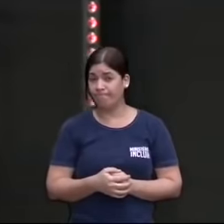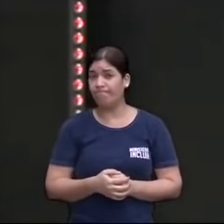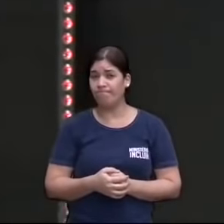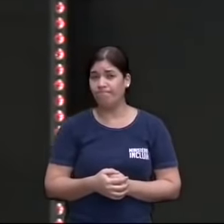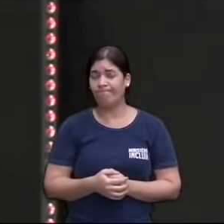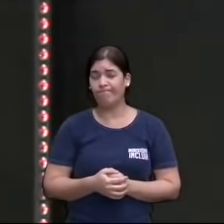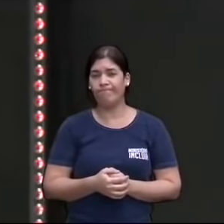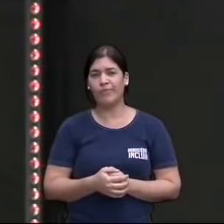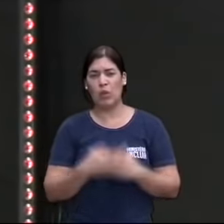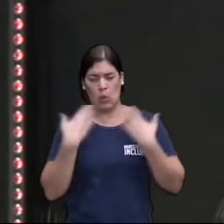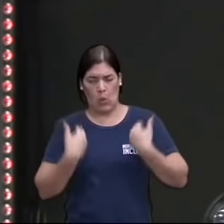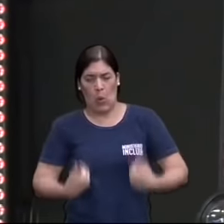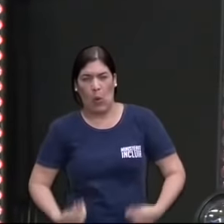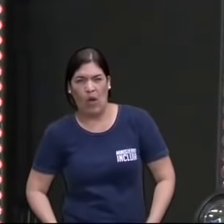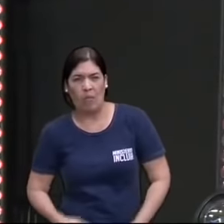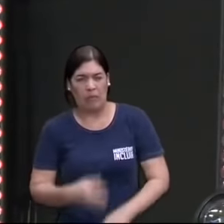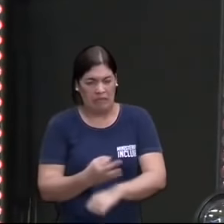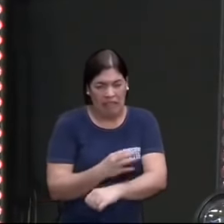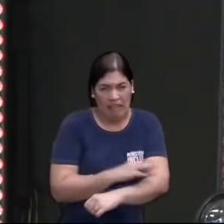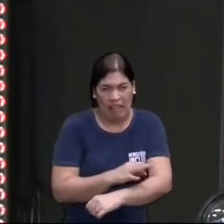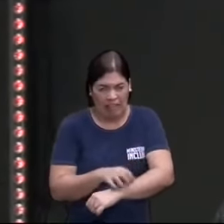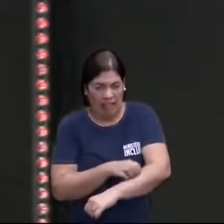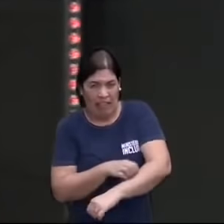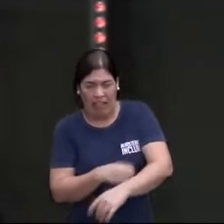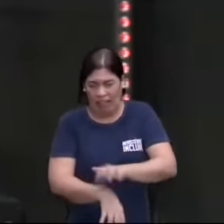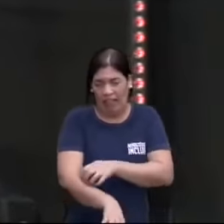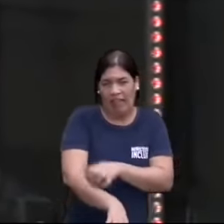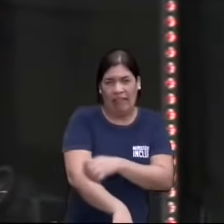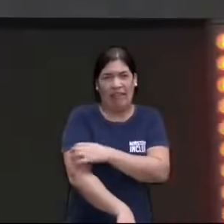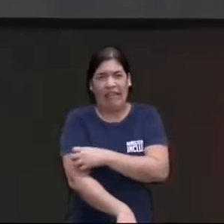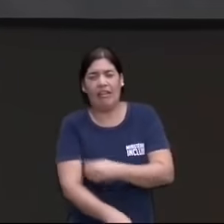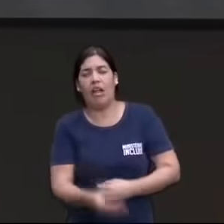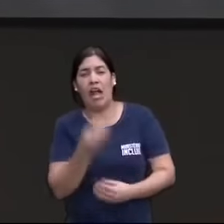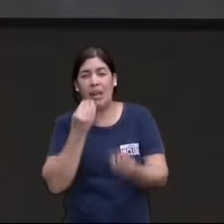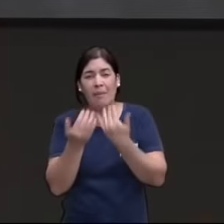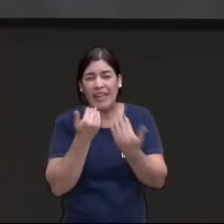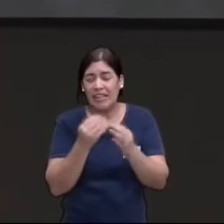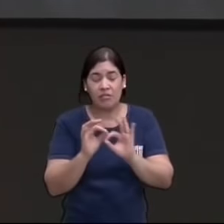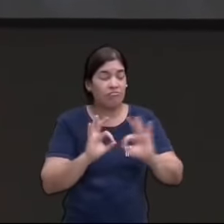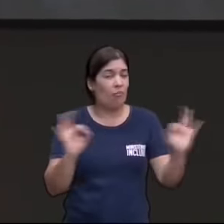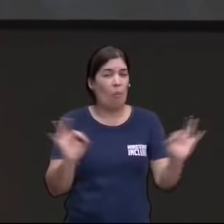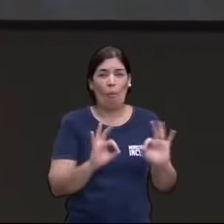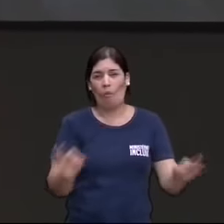Começa a aparecer no corpo dele umas feridas, porque ele está se alimentando muito mal.